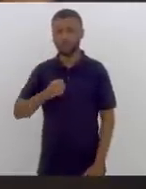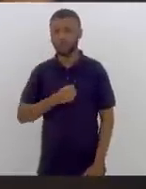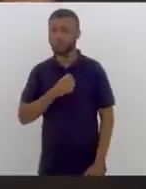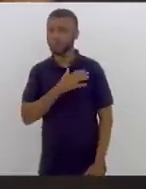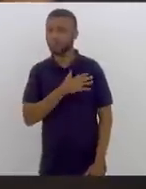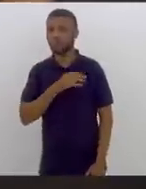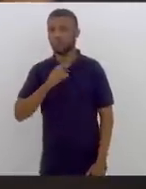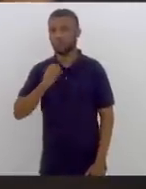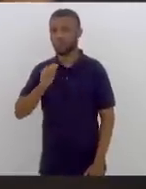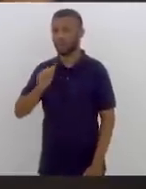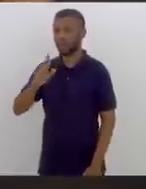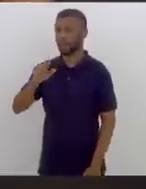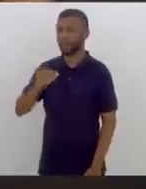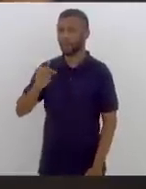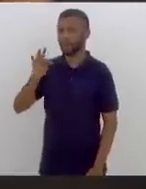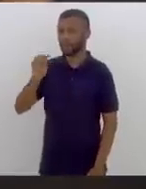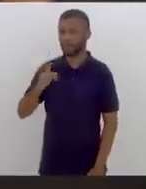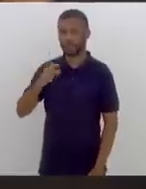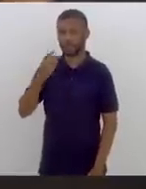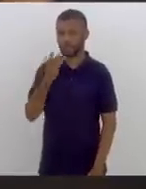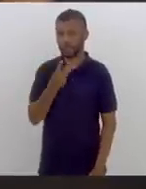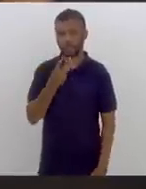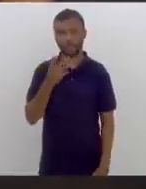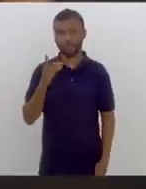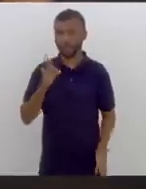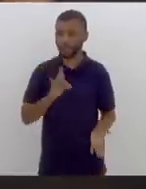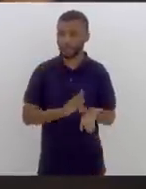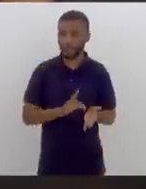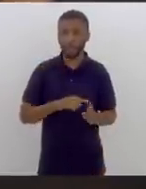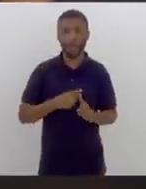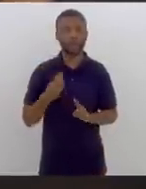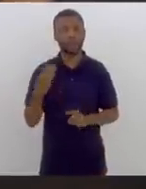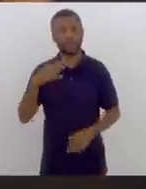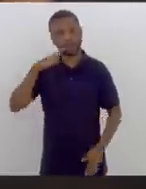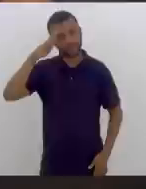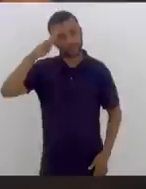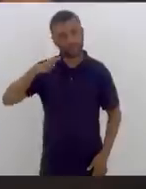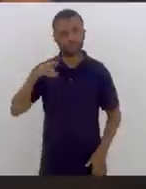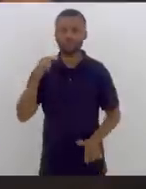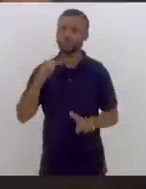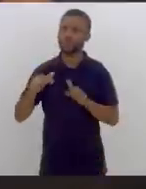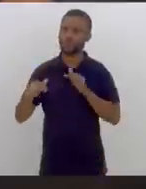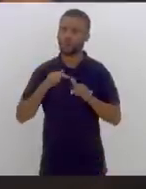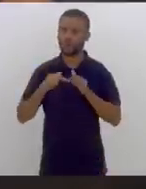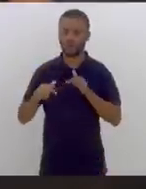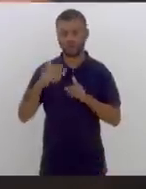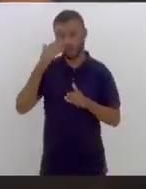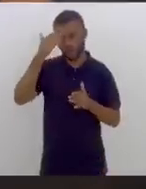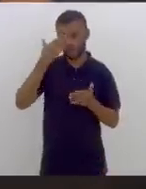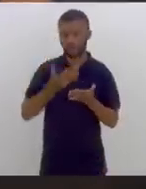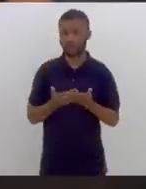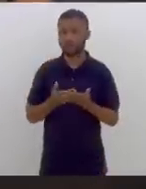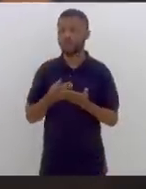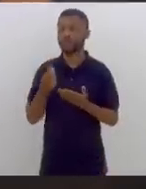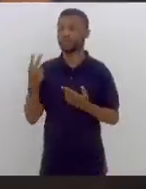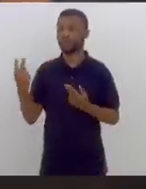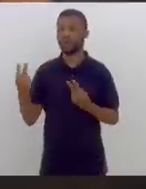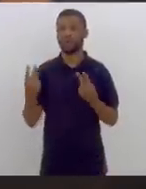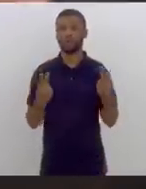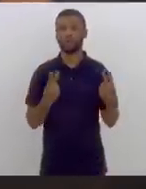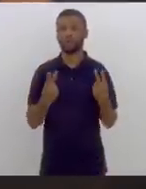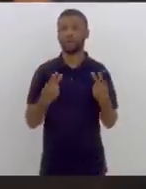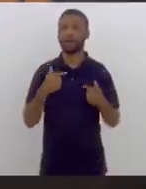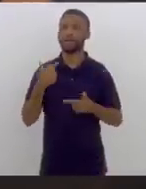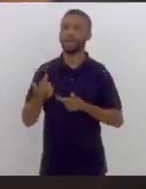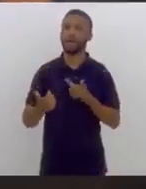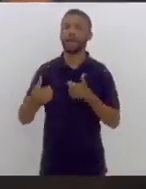falou que tinham três oficiais e três pratas trabalhando eu acredito que cada um cada dupla dessa trabalha em dias alternados